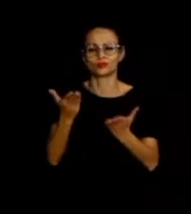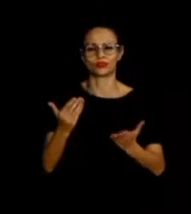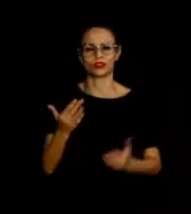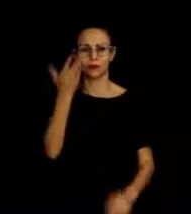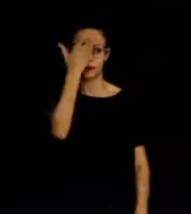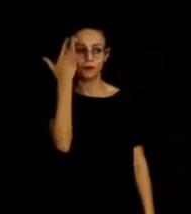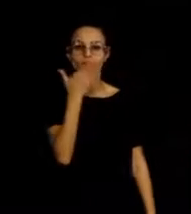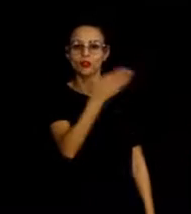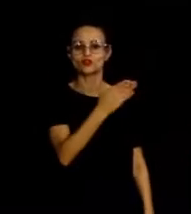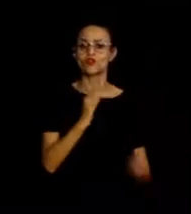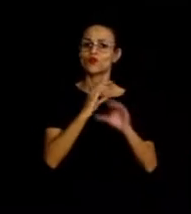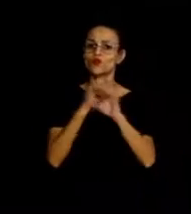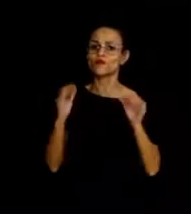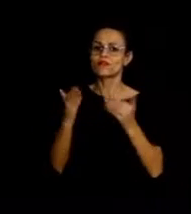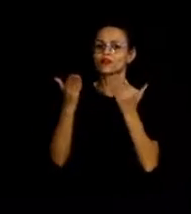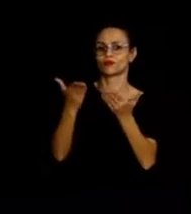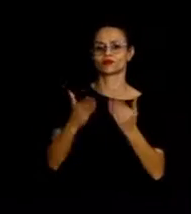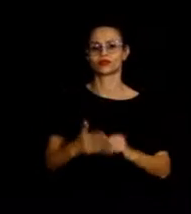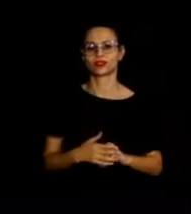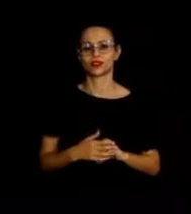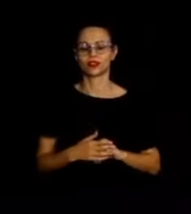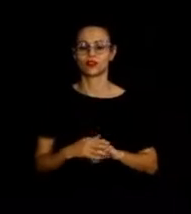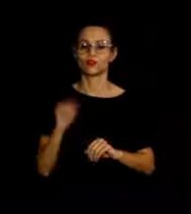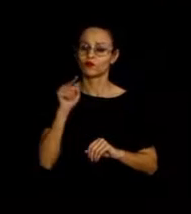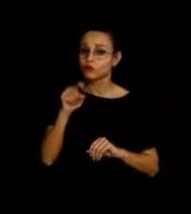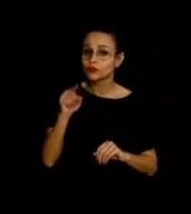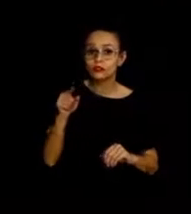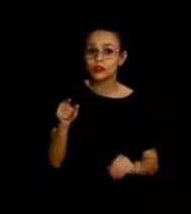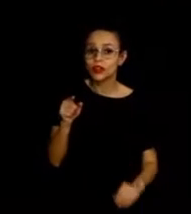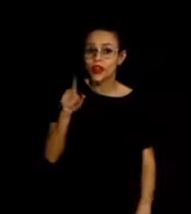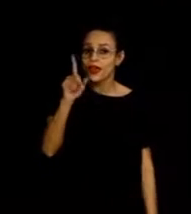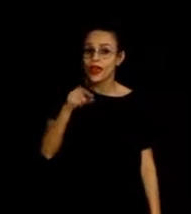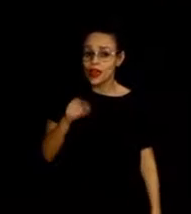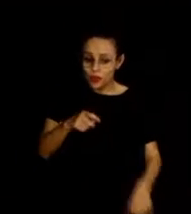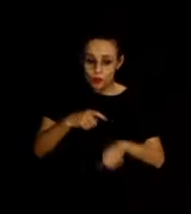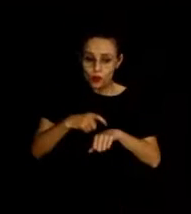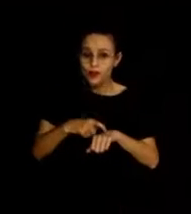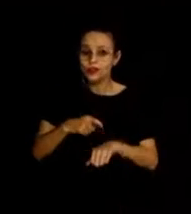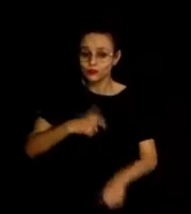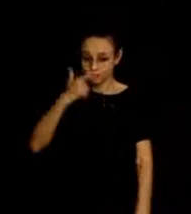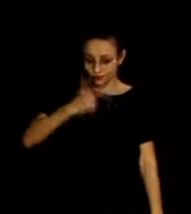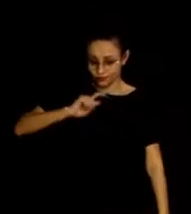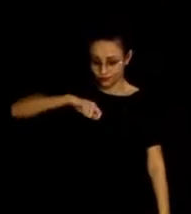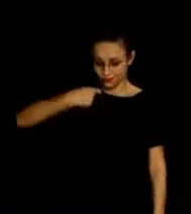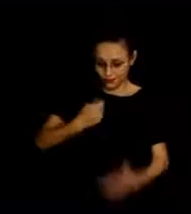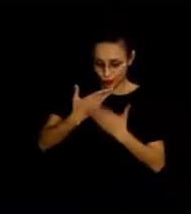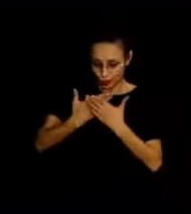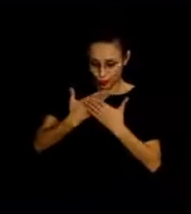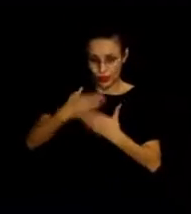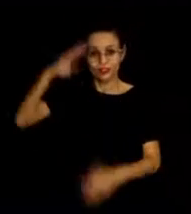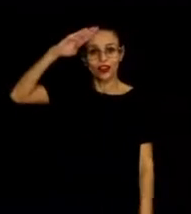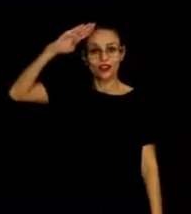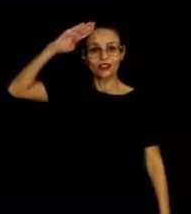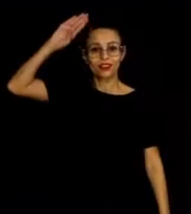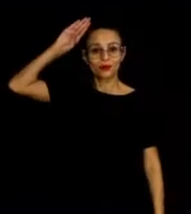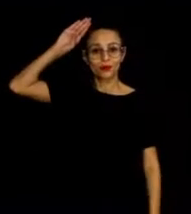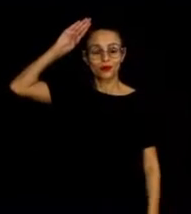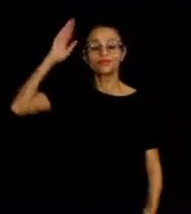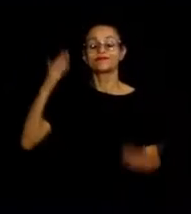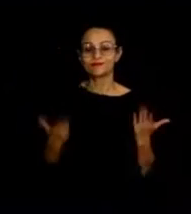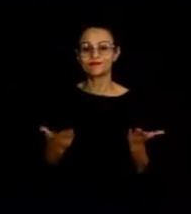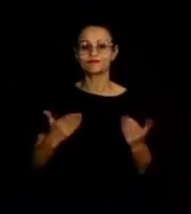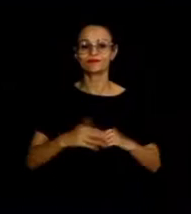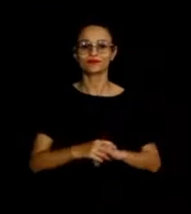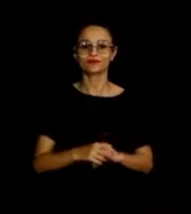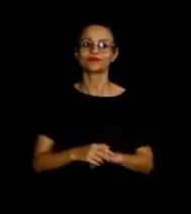pessoas que confiaram em você ainda que você seja naquele momento estudante acadêmico você vai ter